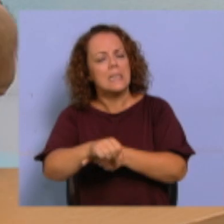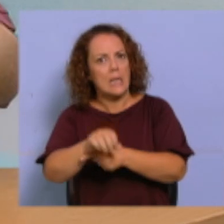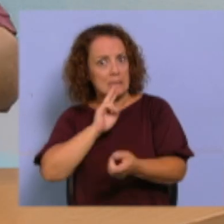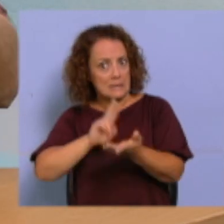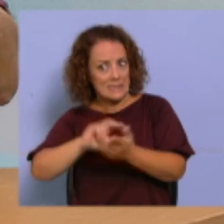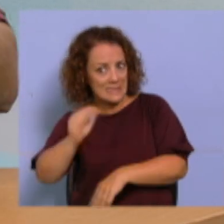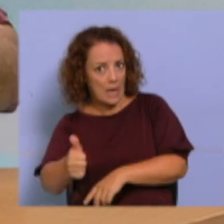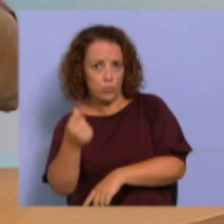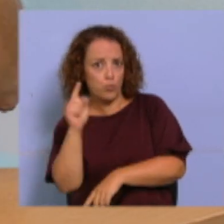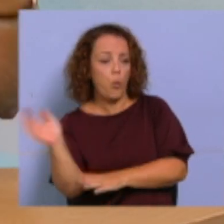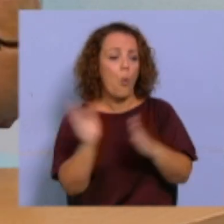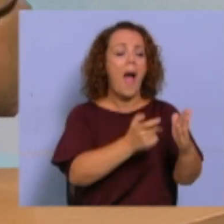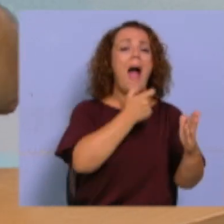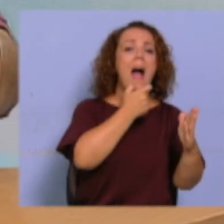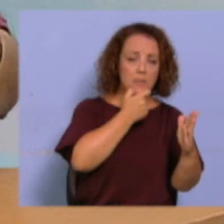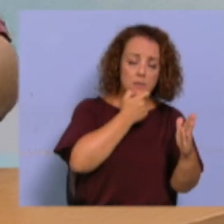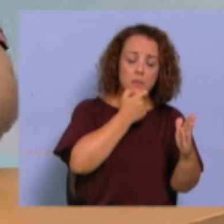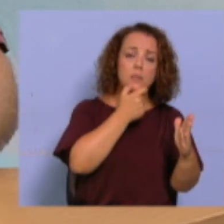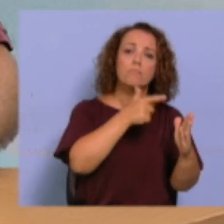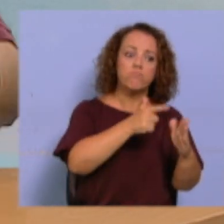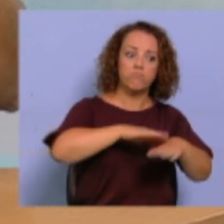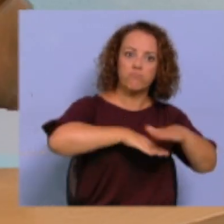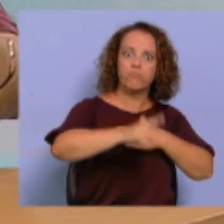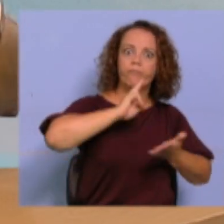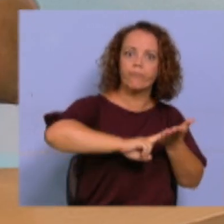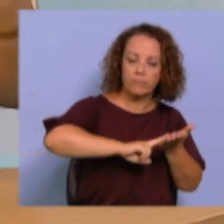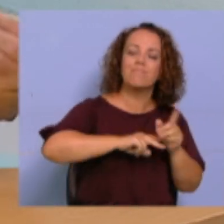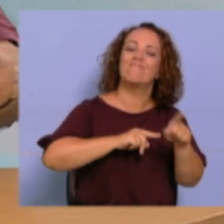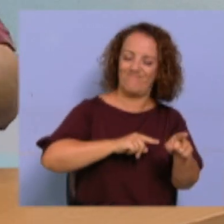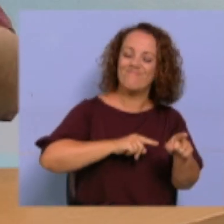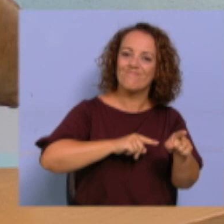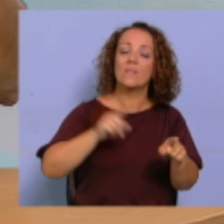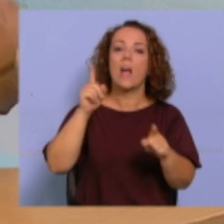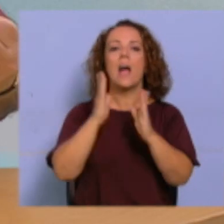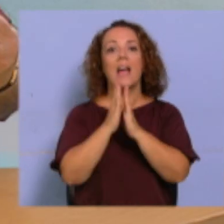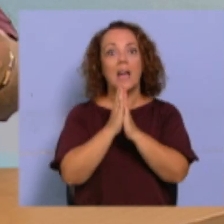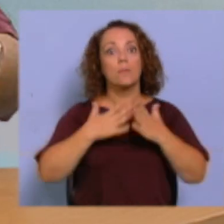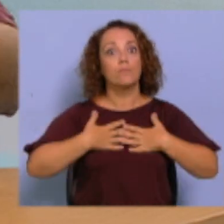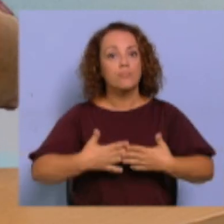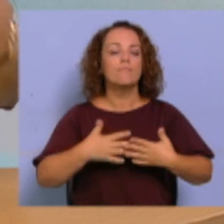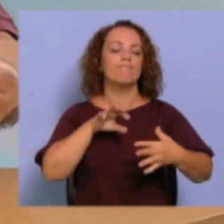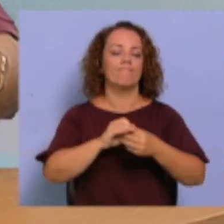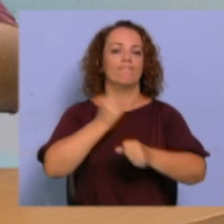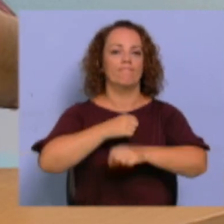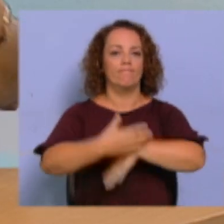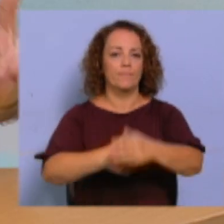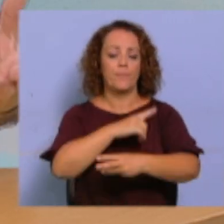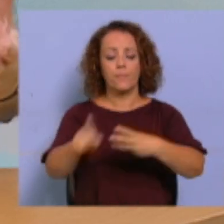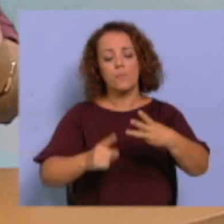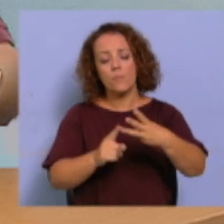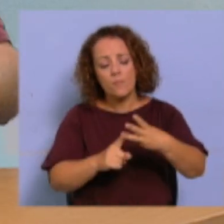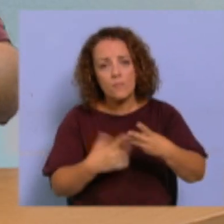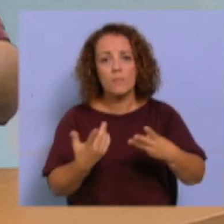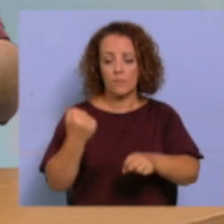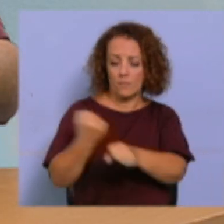é quem a faz, porque às vezes diz-se e não se faz. Portanto, o cristianismo é uma religião operativa, e a operativa é atuante, são